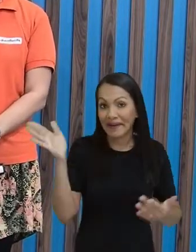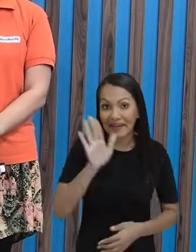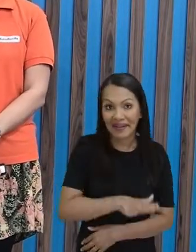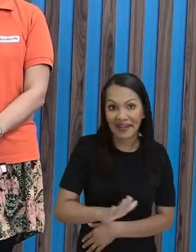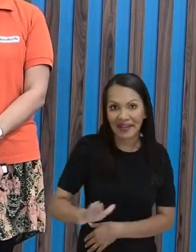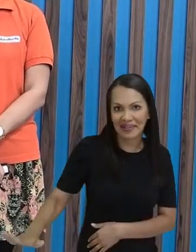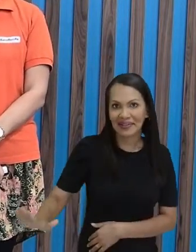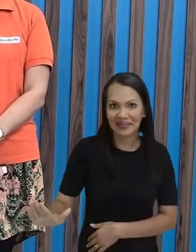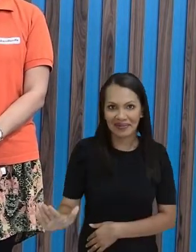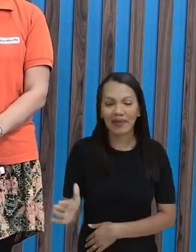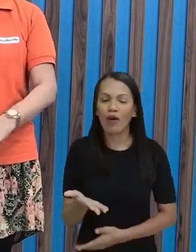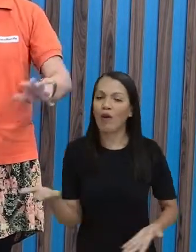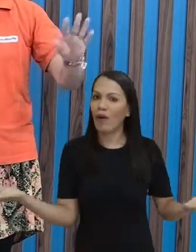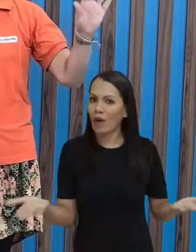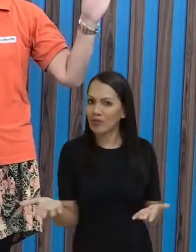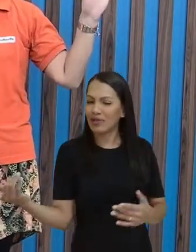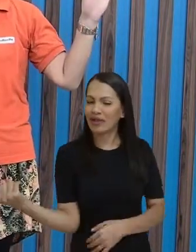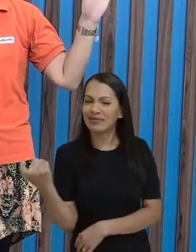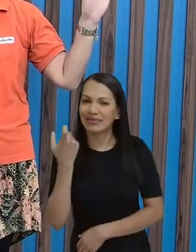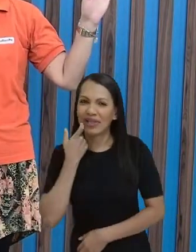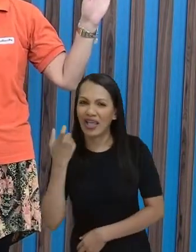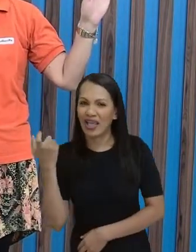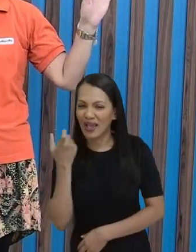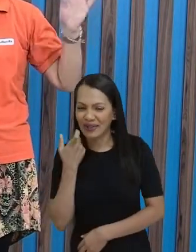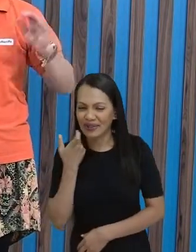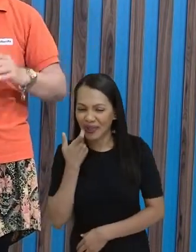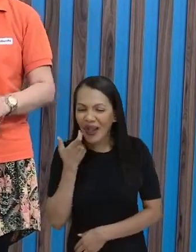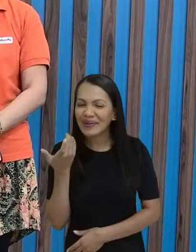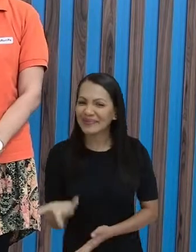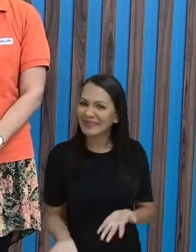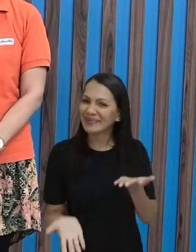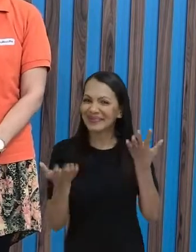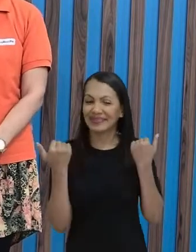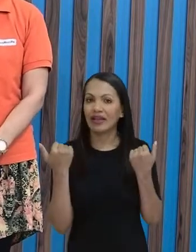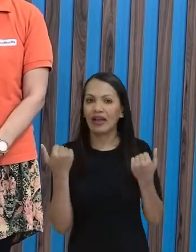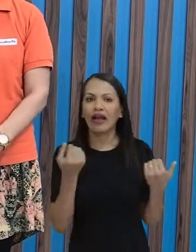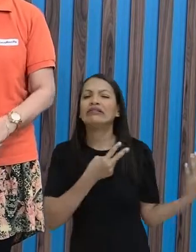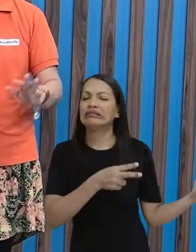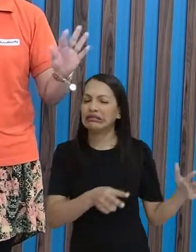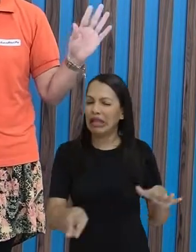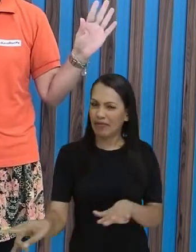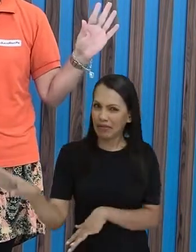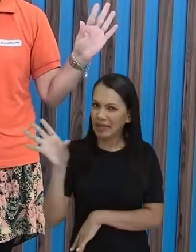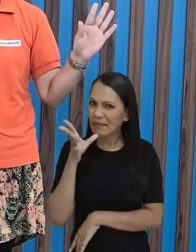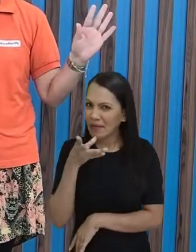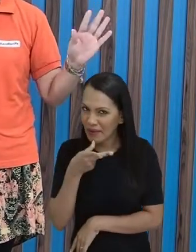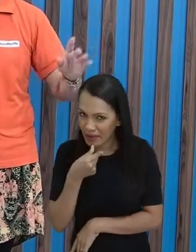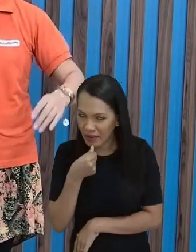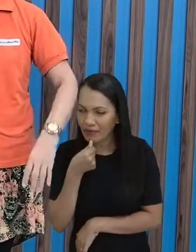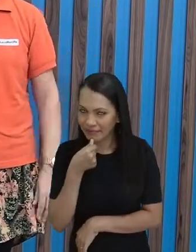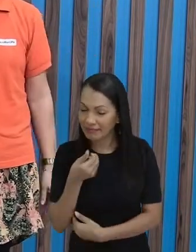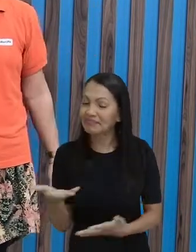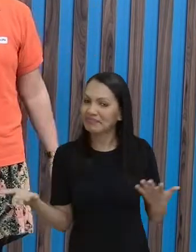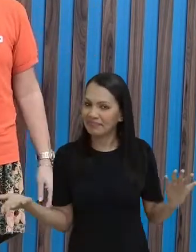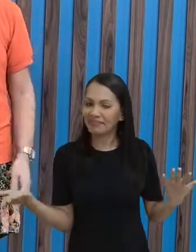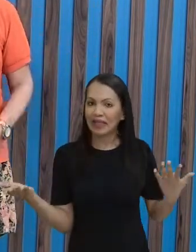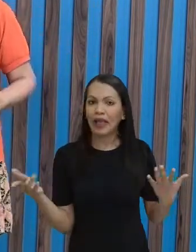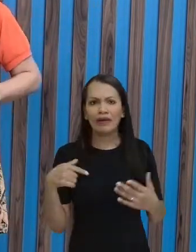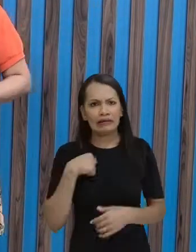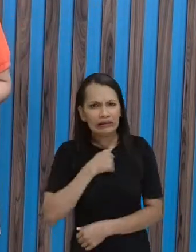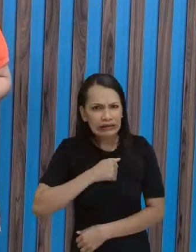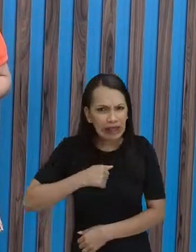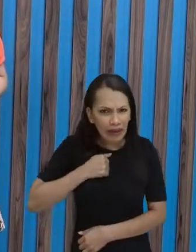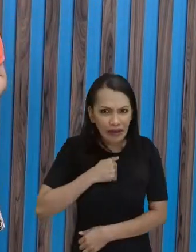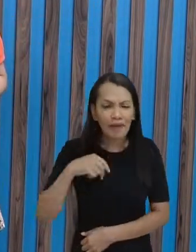crianças? Sextou, não foi? Sextou, sextou. A semana rendeu? Graças a Deus rendeu. Ficamos com saudade